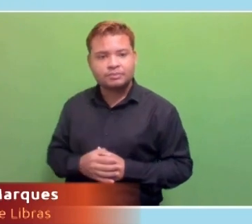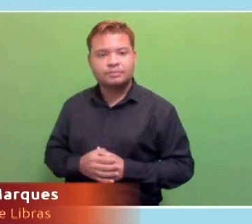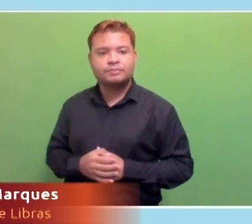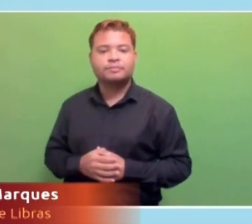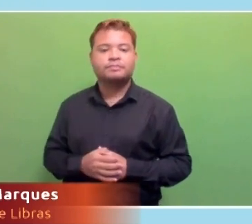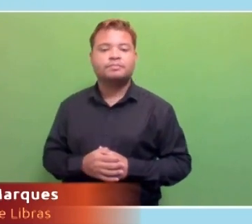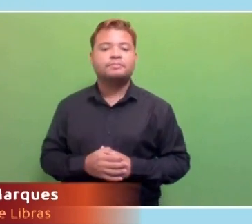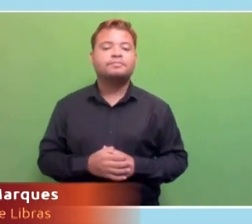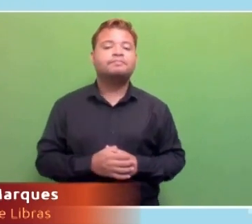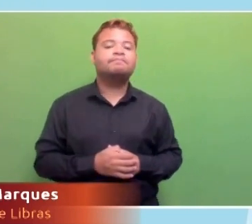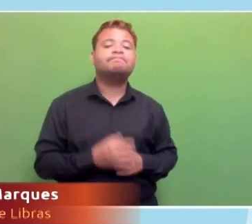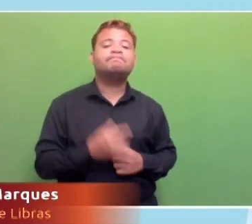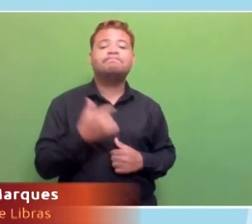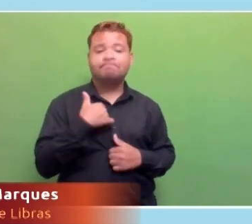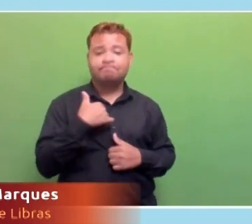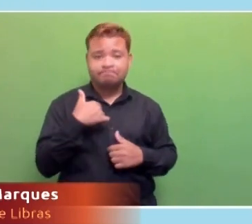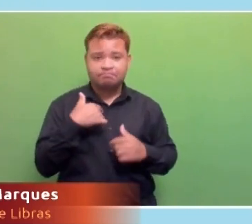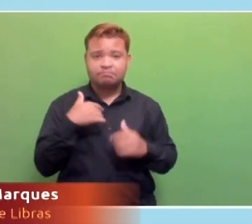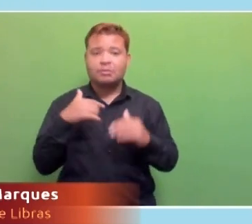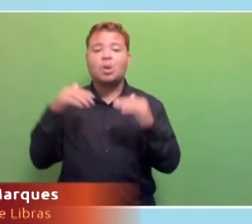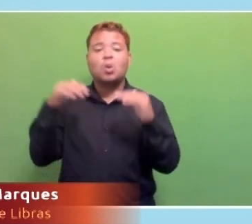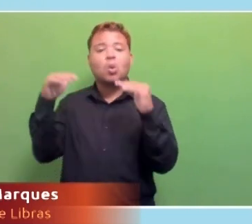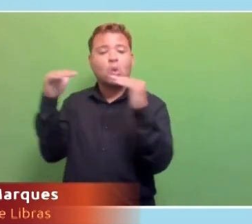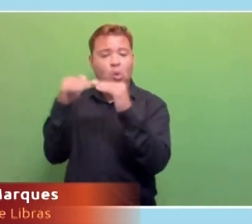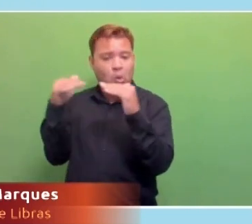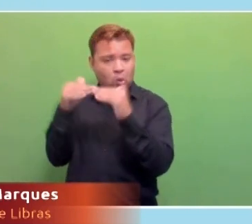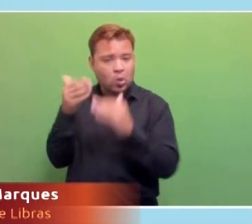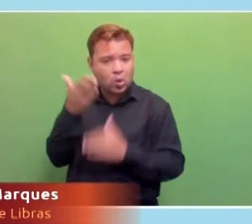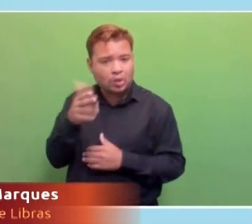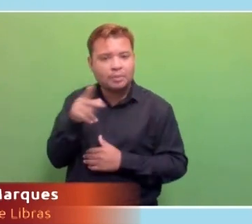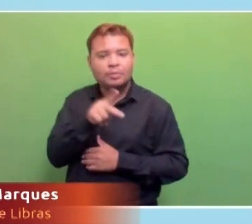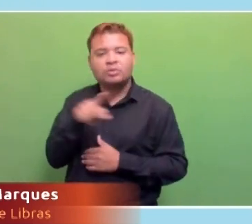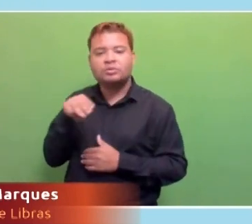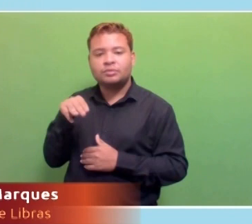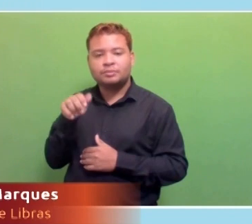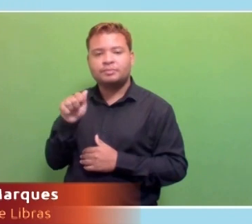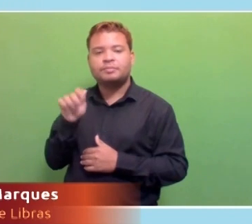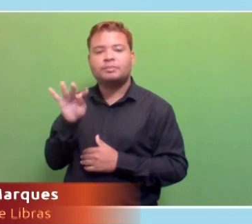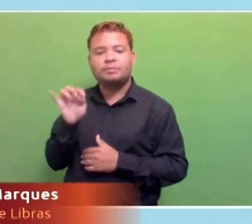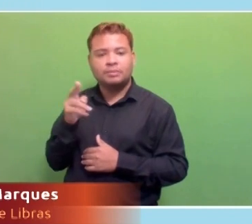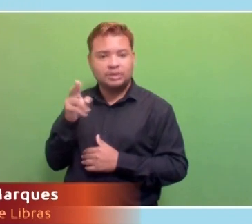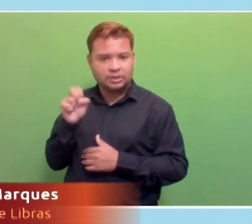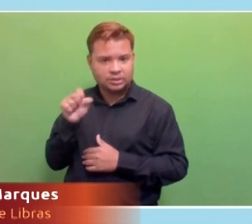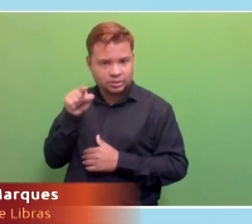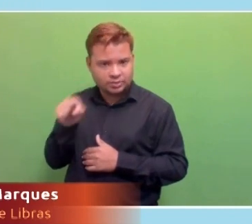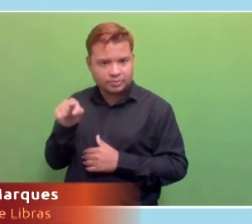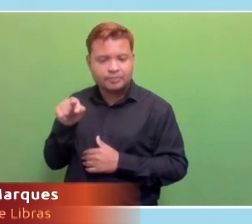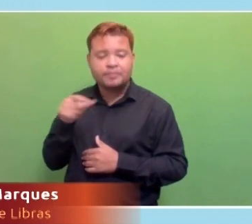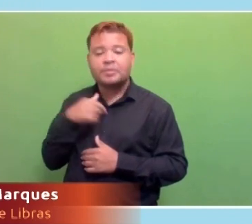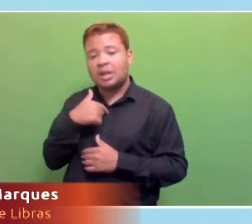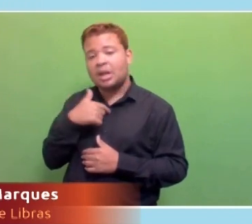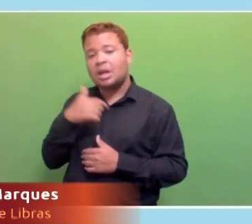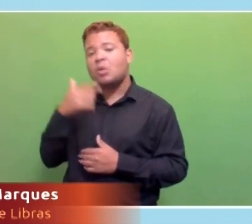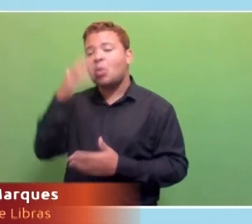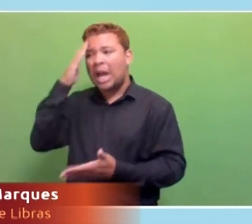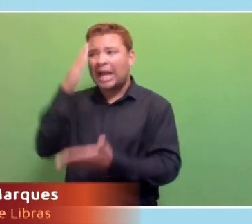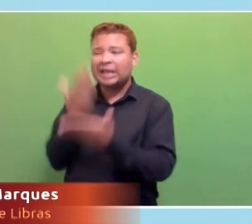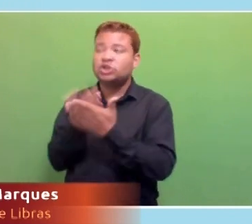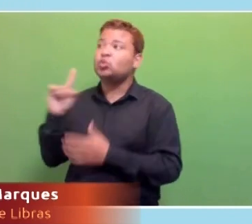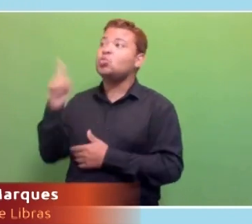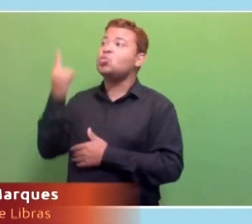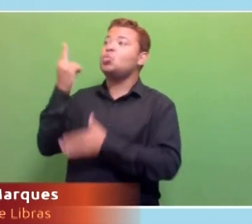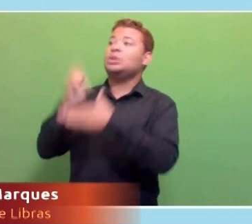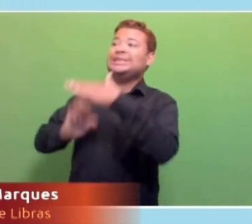Eu concordo com o posicionamento do professor Matheus. Acho difícil, mesmo se seria utópico ter um único Estado, mas, de